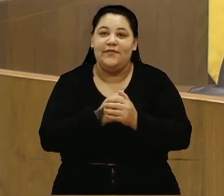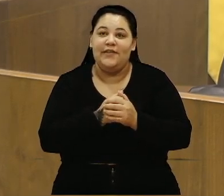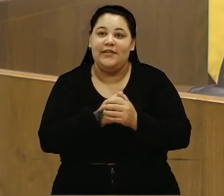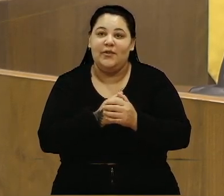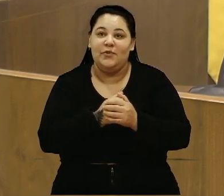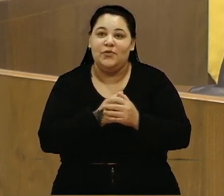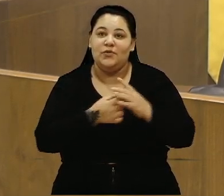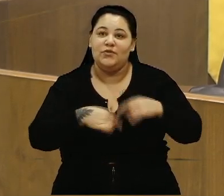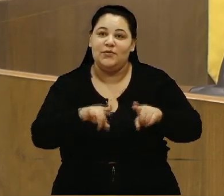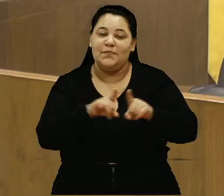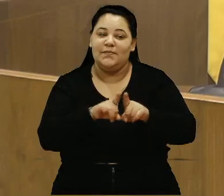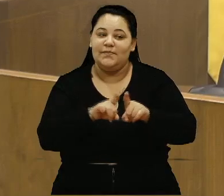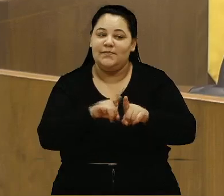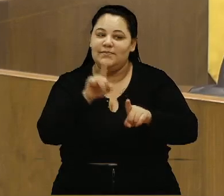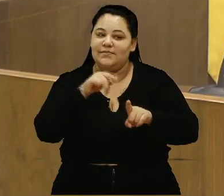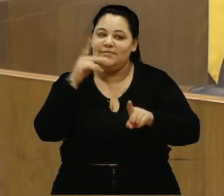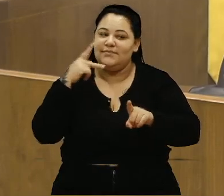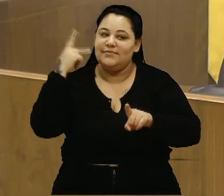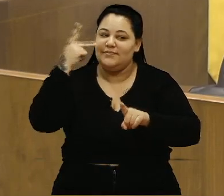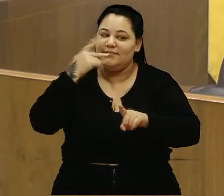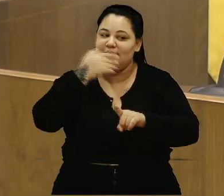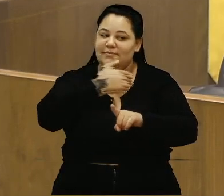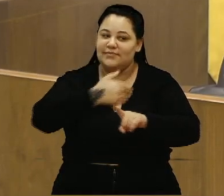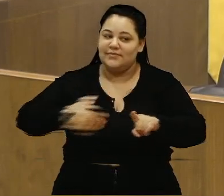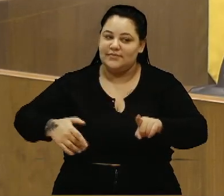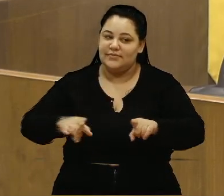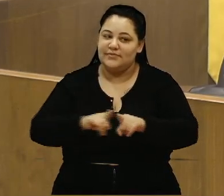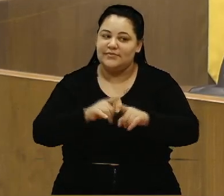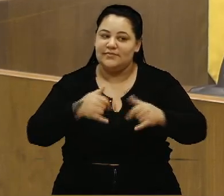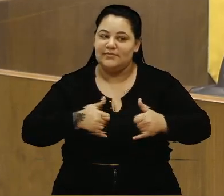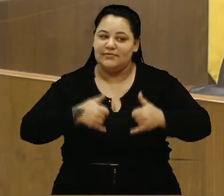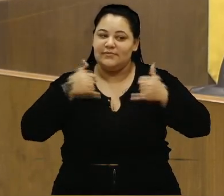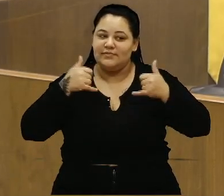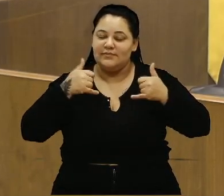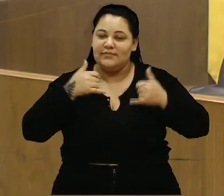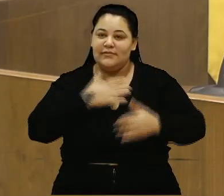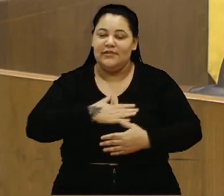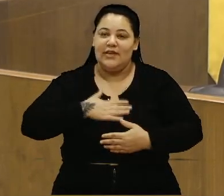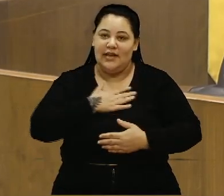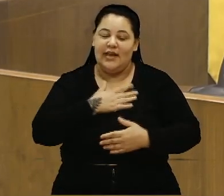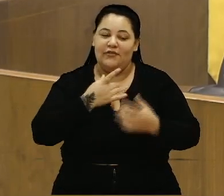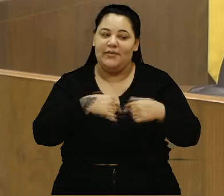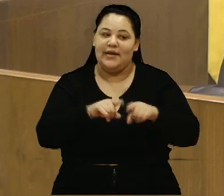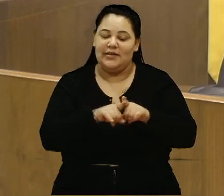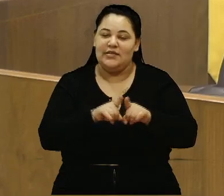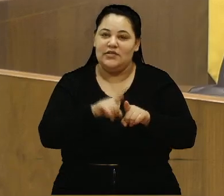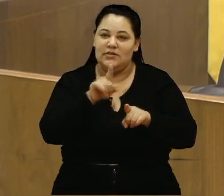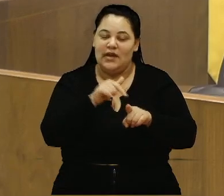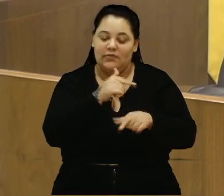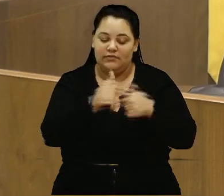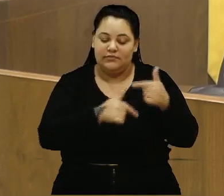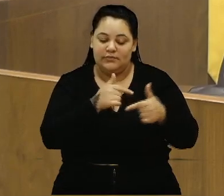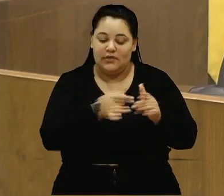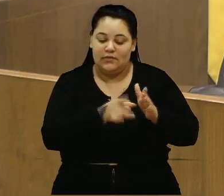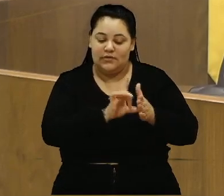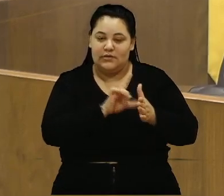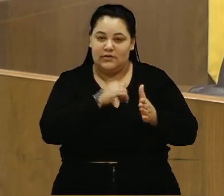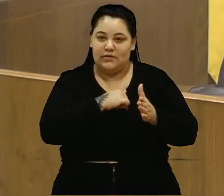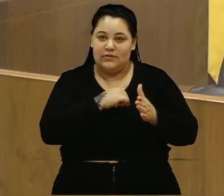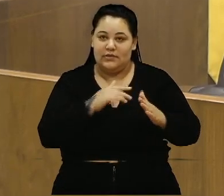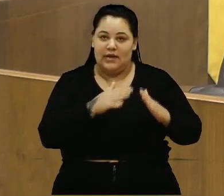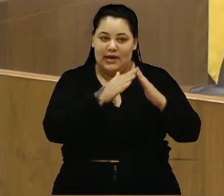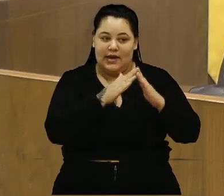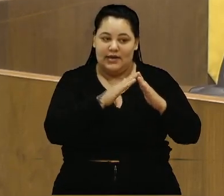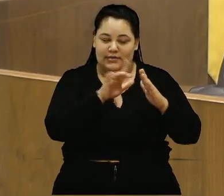da sociedade, das políticas públicas, e tenho muito orgulho de dizer que meu trabalho como assistente social, antes de ser vereadora, era uma casa-lar com